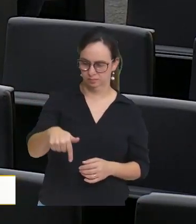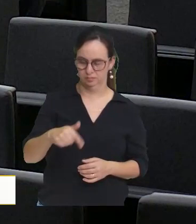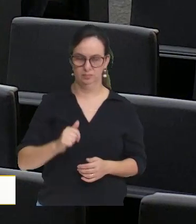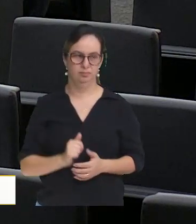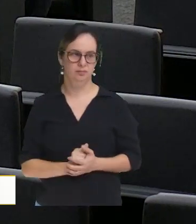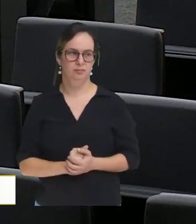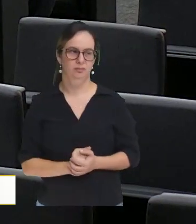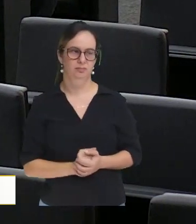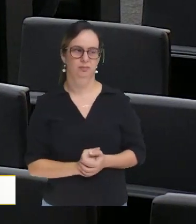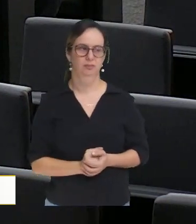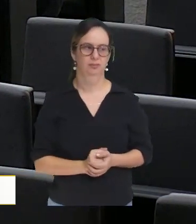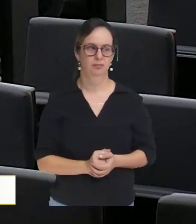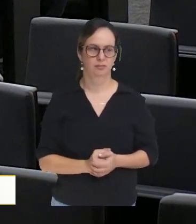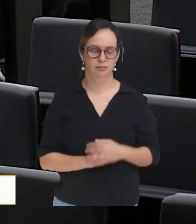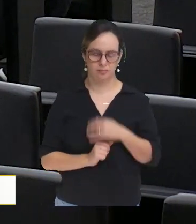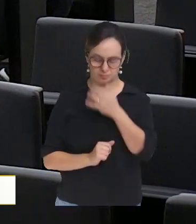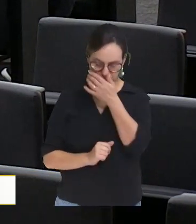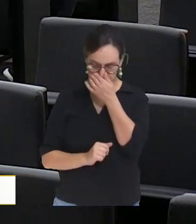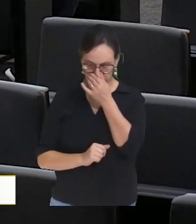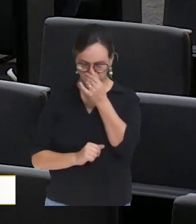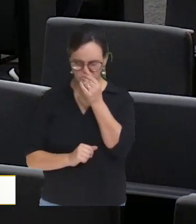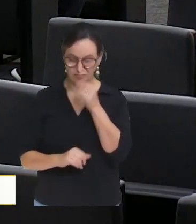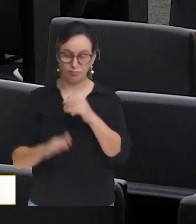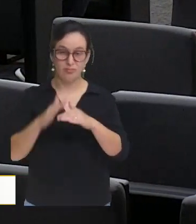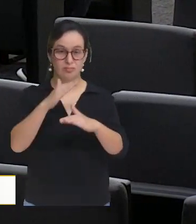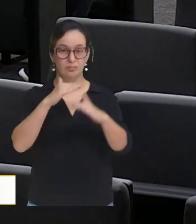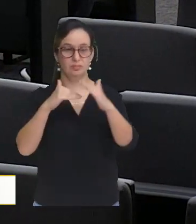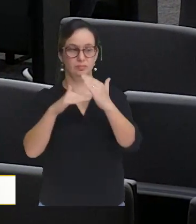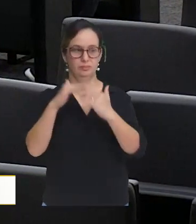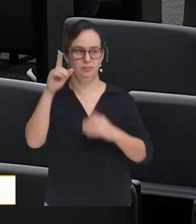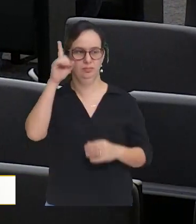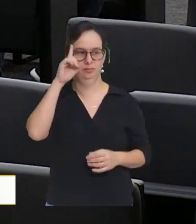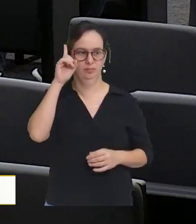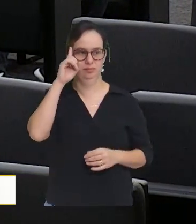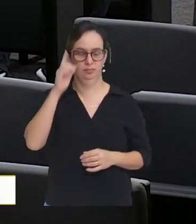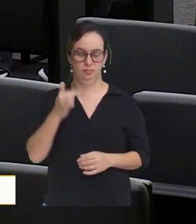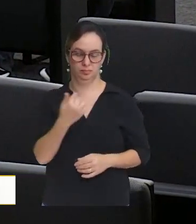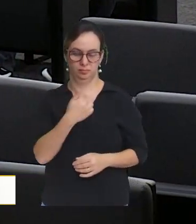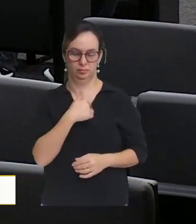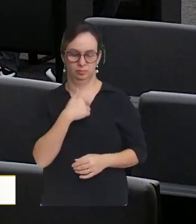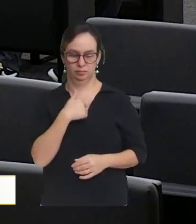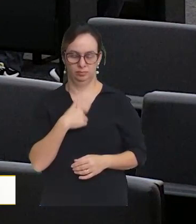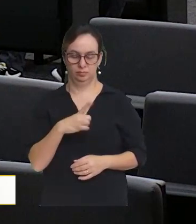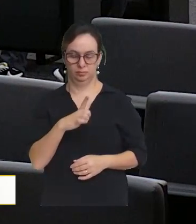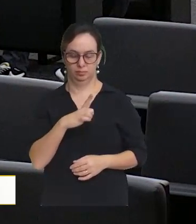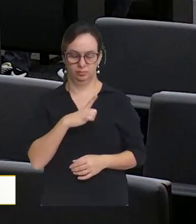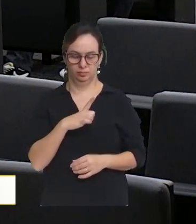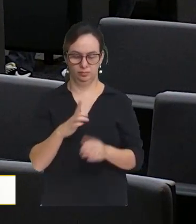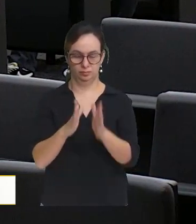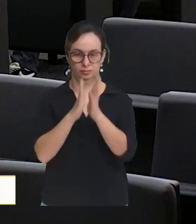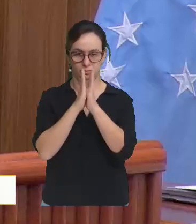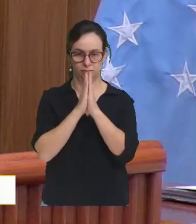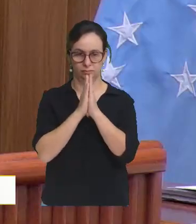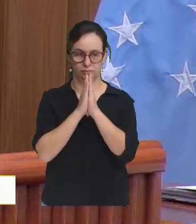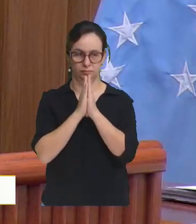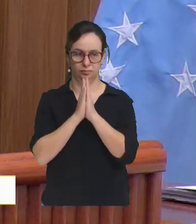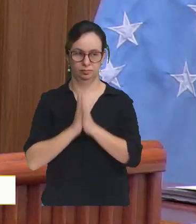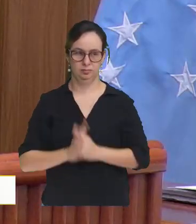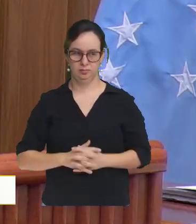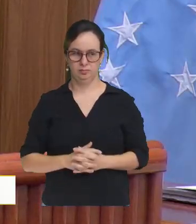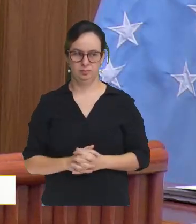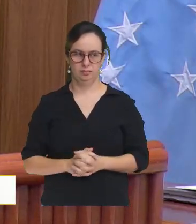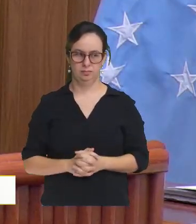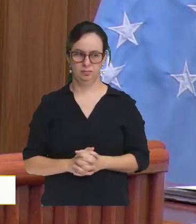feitio, todo dia eu reservo um momento de oração. E hoje